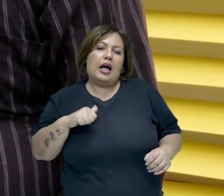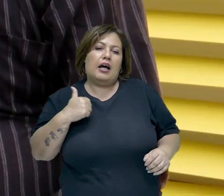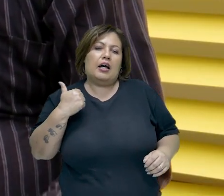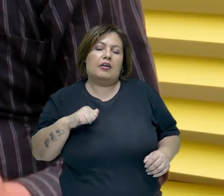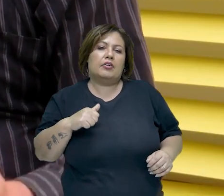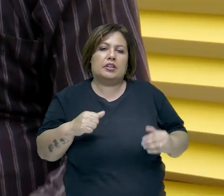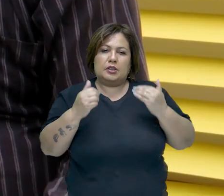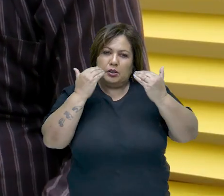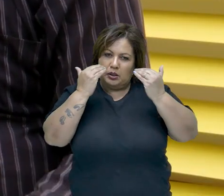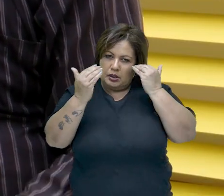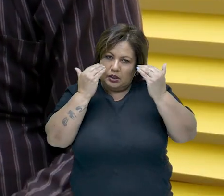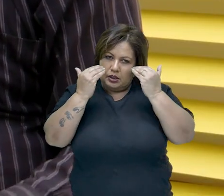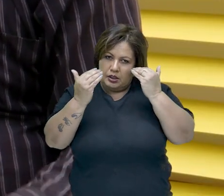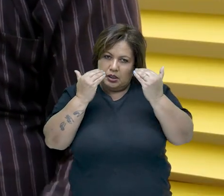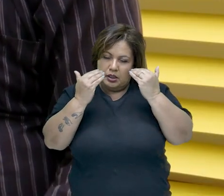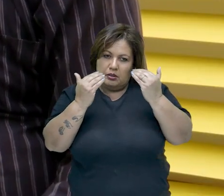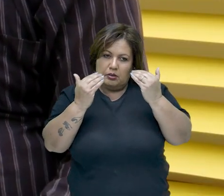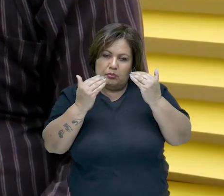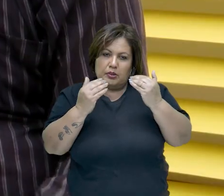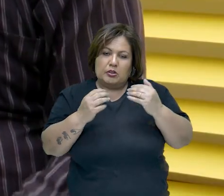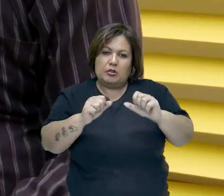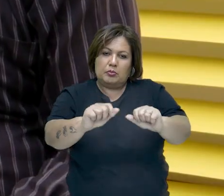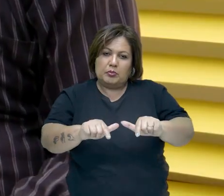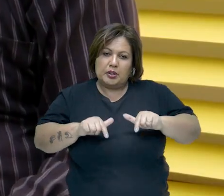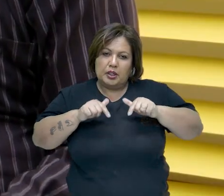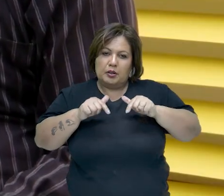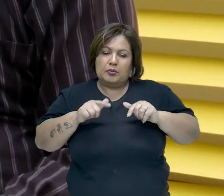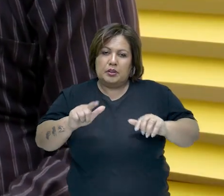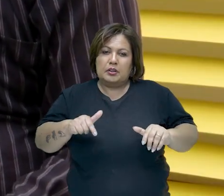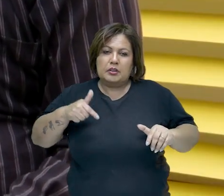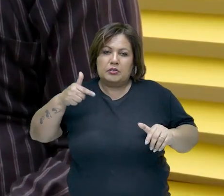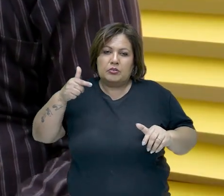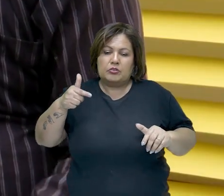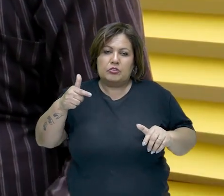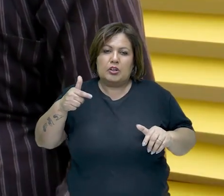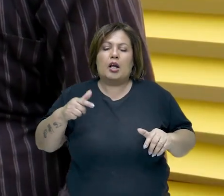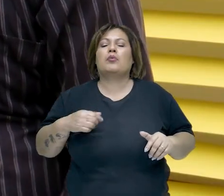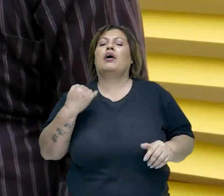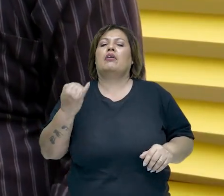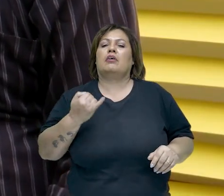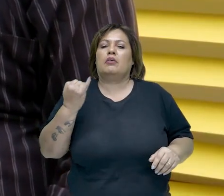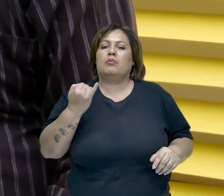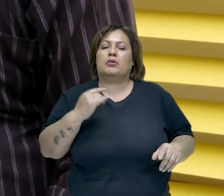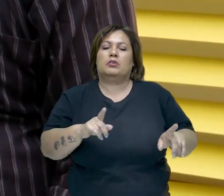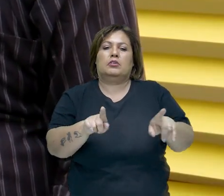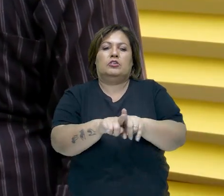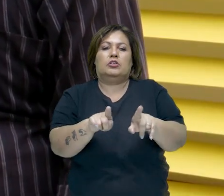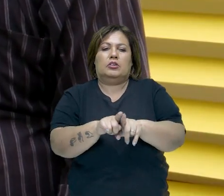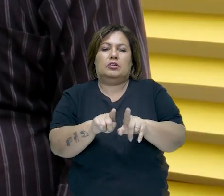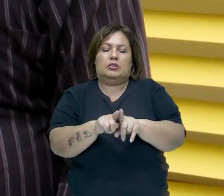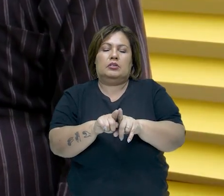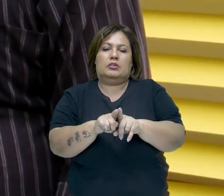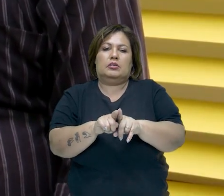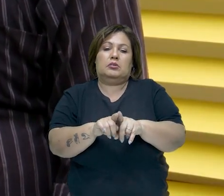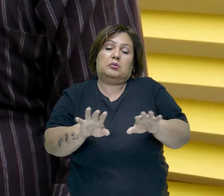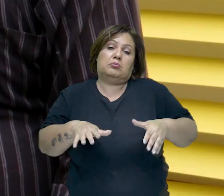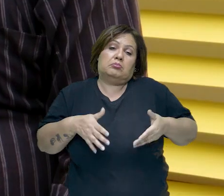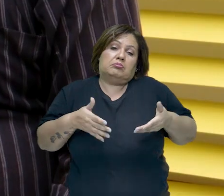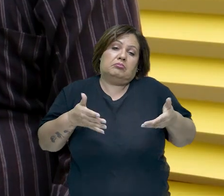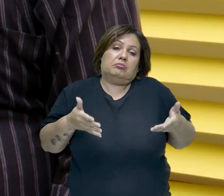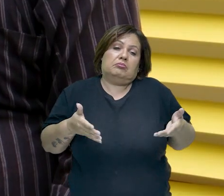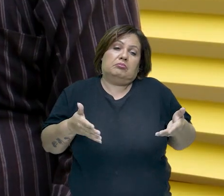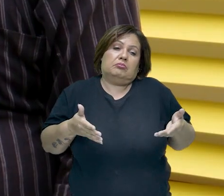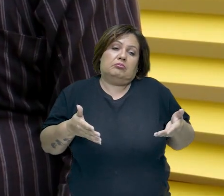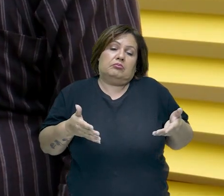avaliação psicológica para a posse e o porte de arma, é fundamental também.